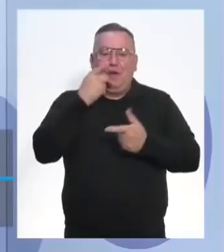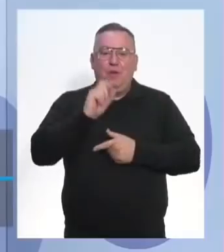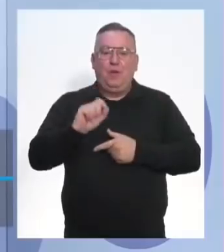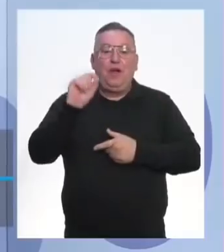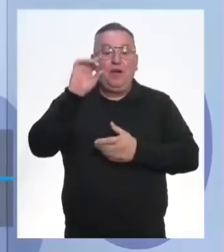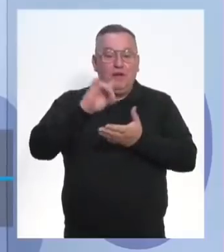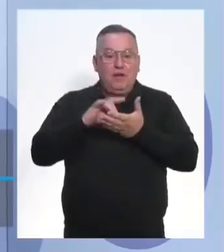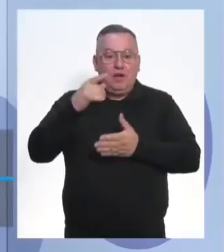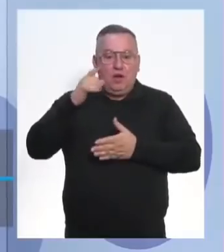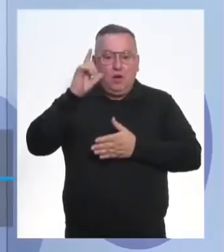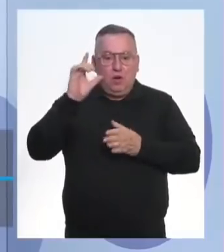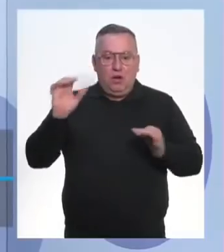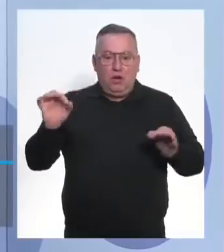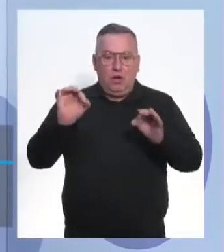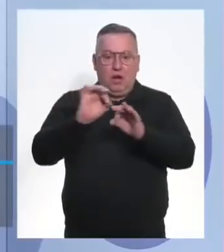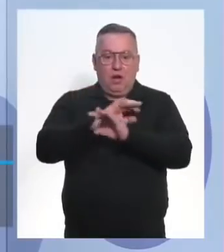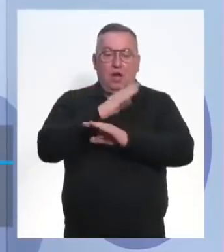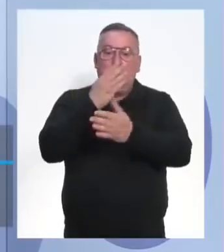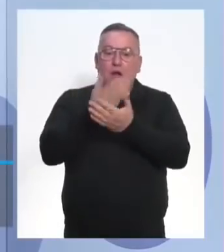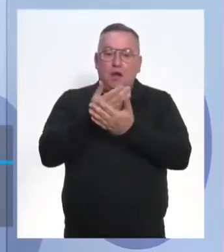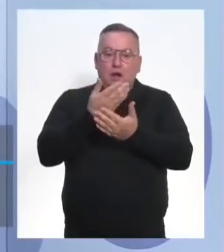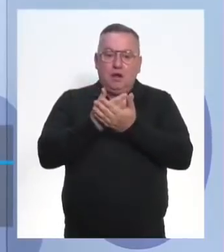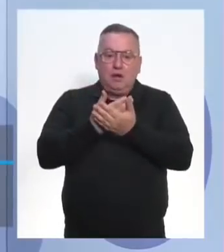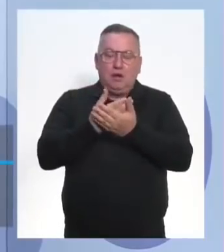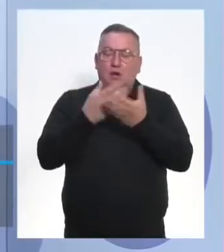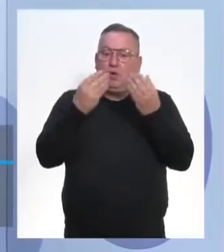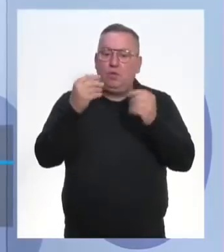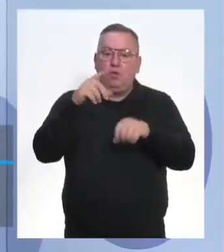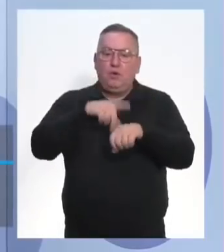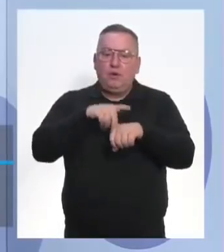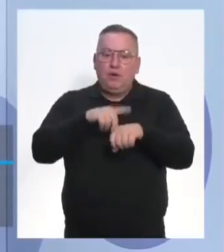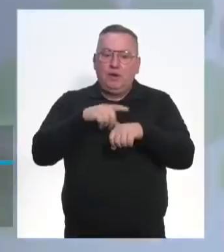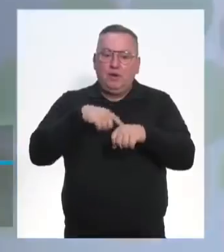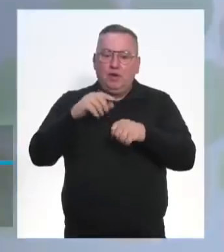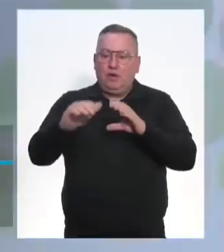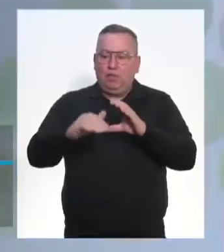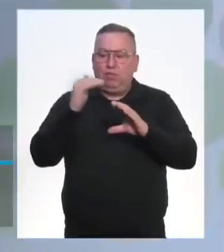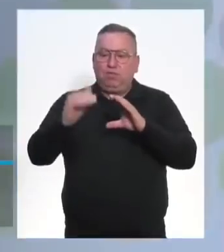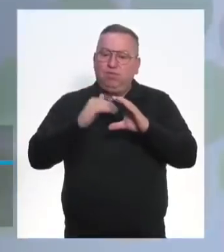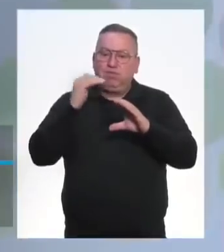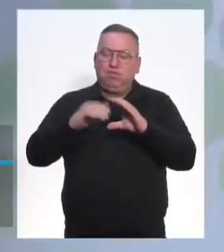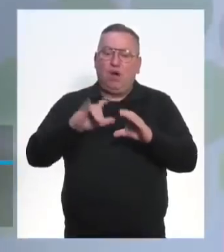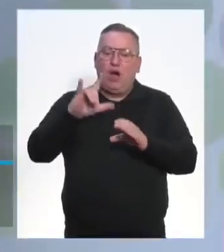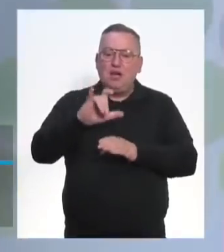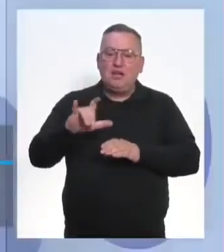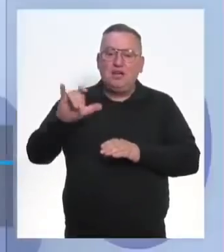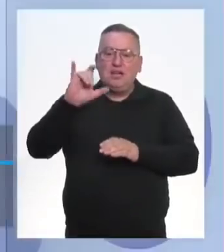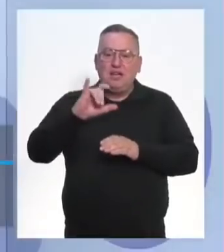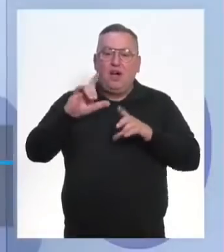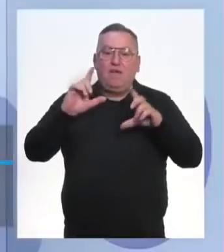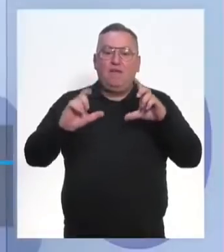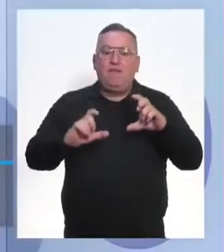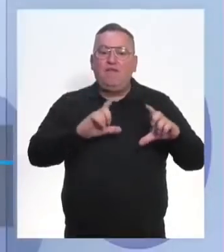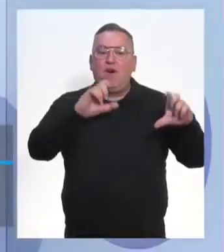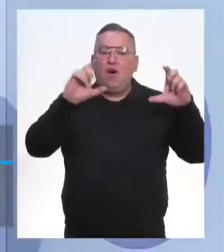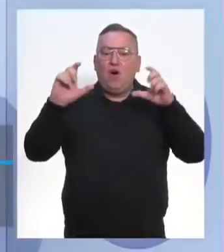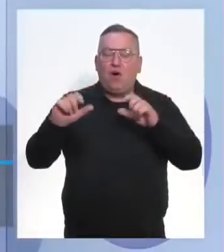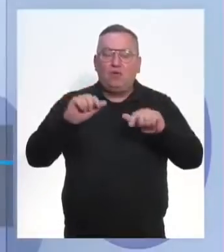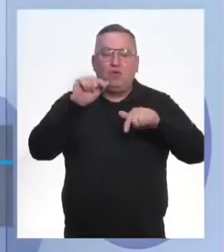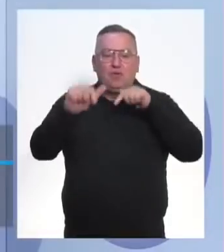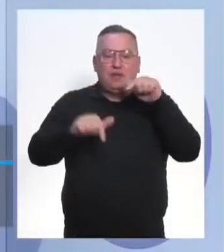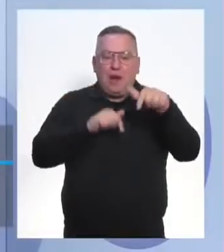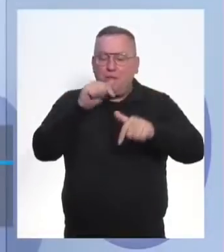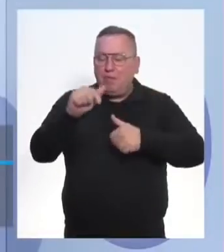verdade. Ontem acabou a aula, não deu muito tempo, a gente já estava recebendo, né, Jonas, no Instagram, as fotos de algumas missões já